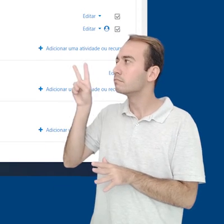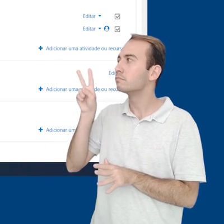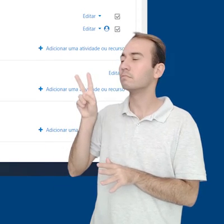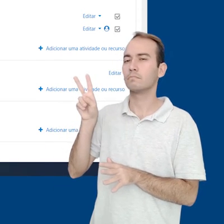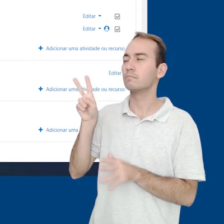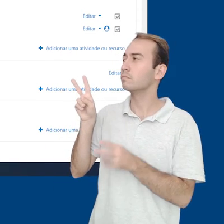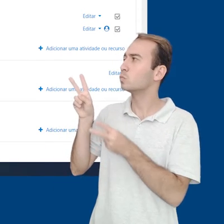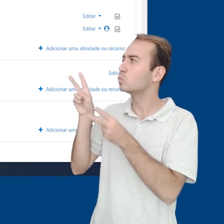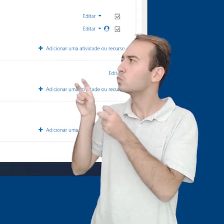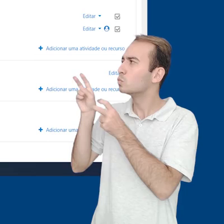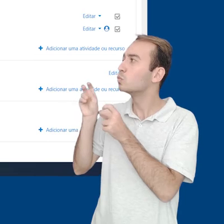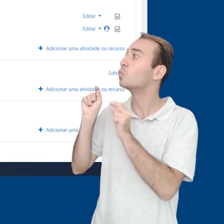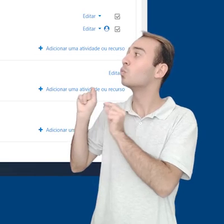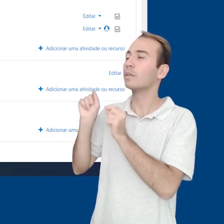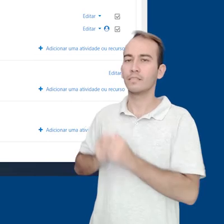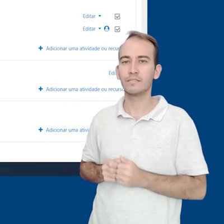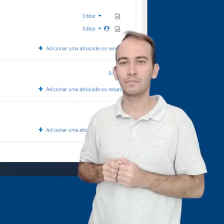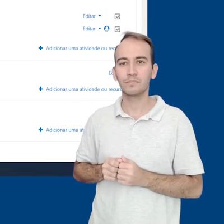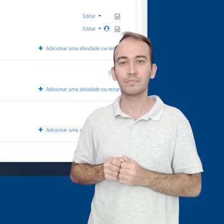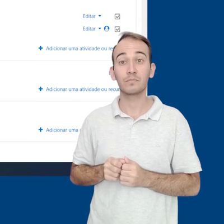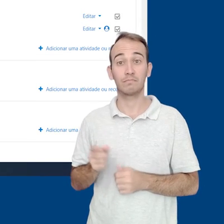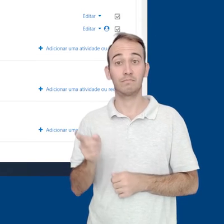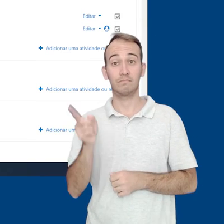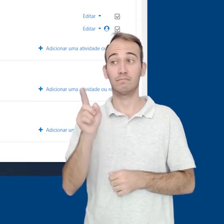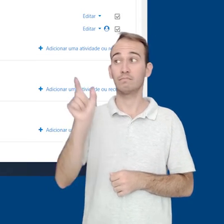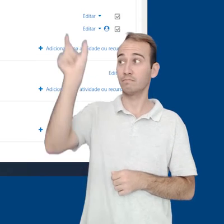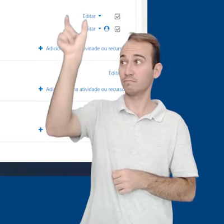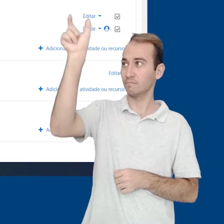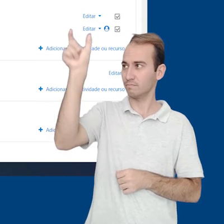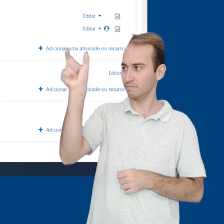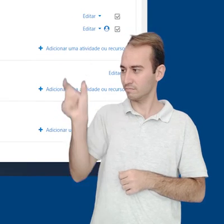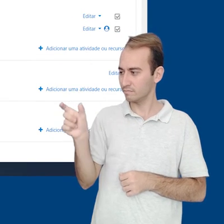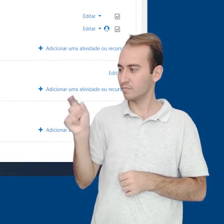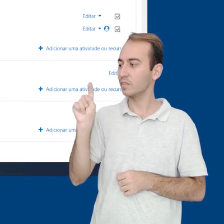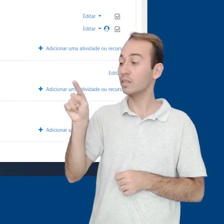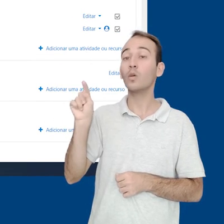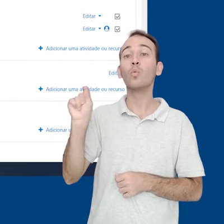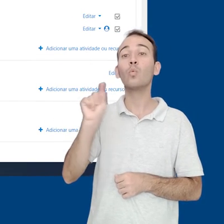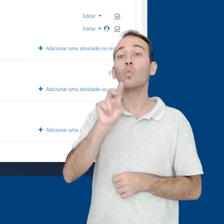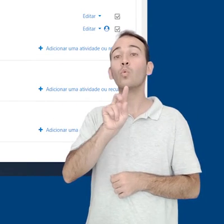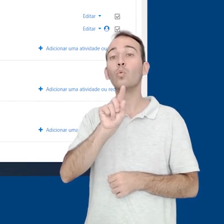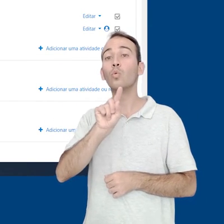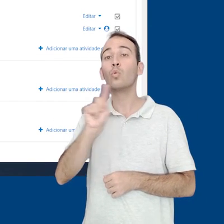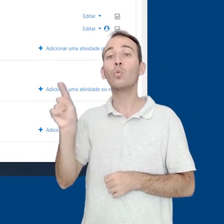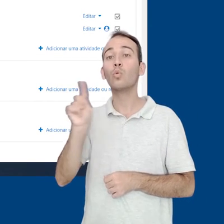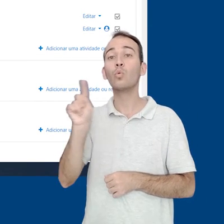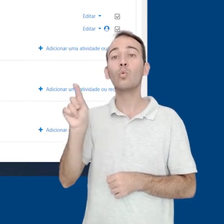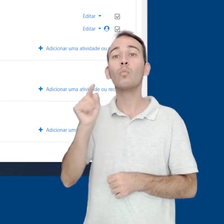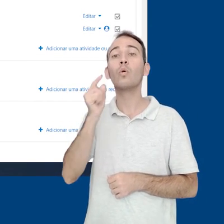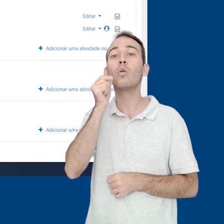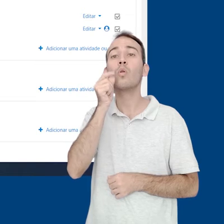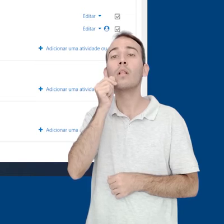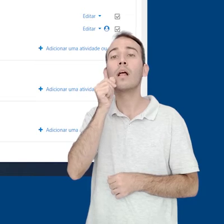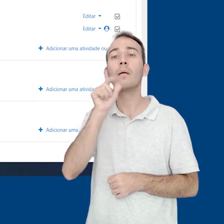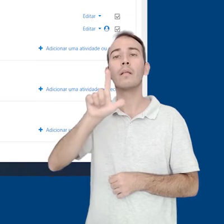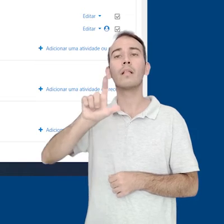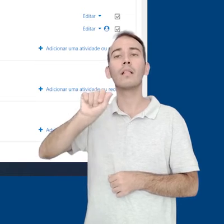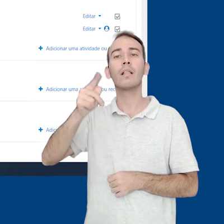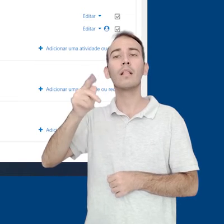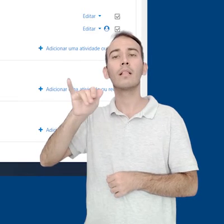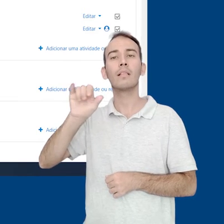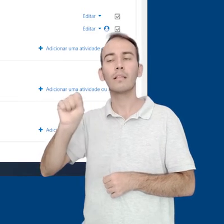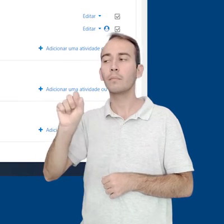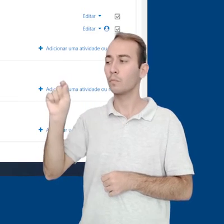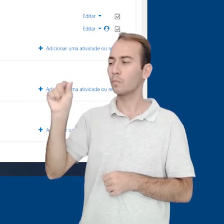à direita do nome do recurso eu também tenho um botão que é um lápis. Ele é um